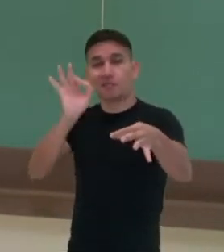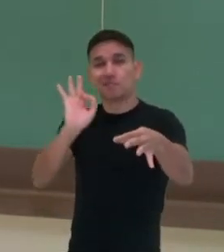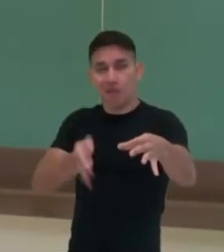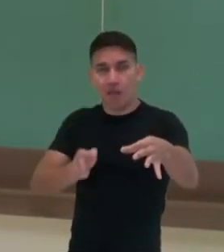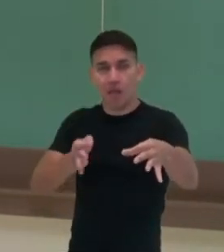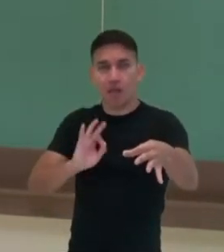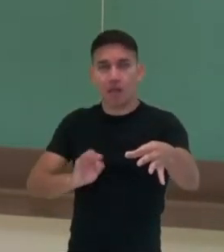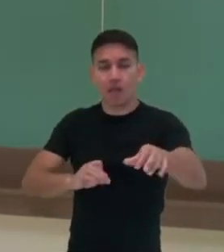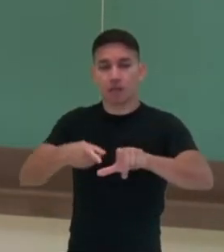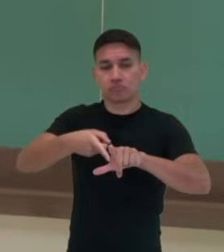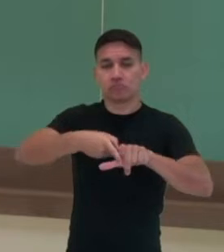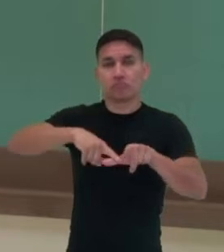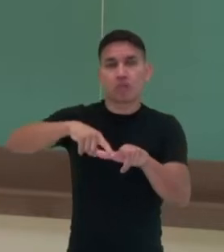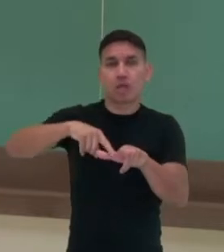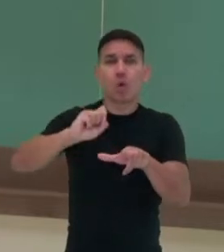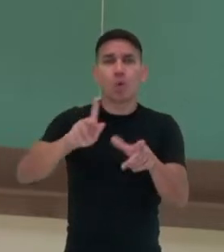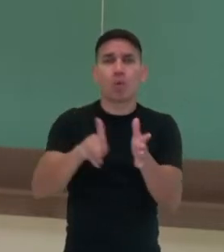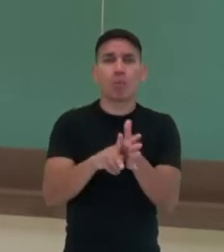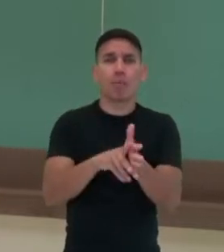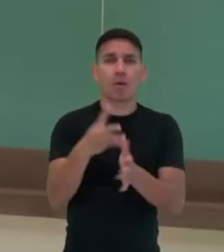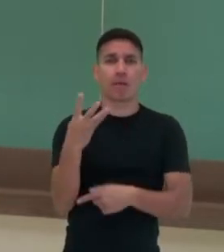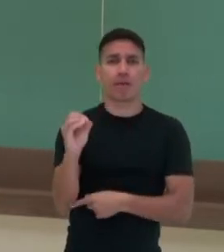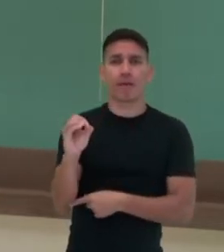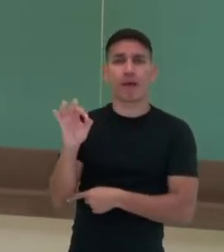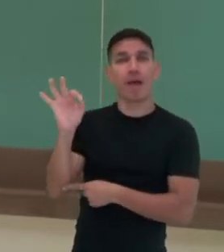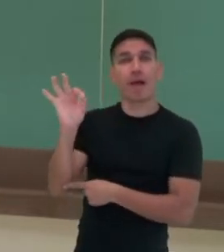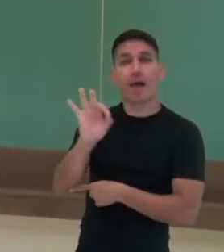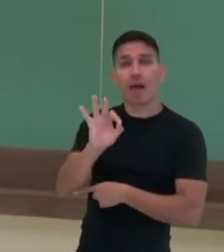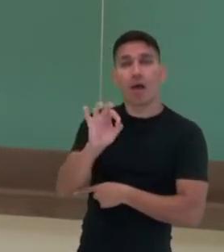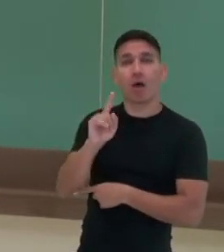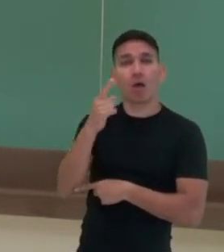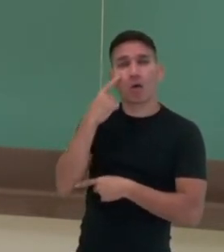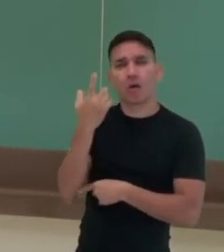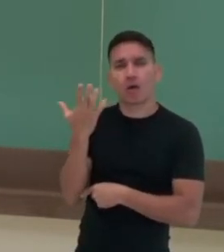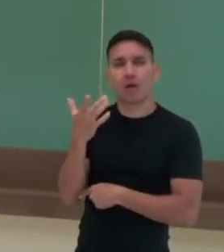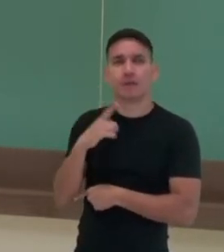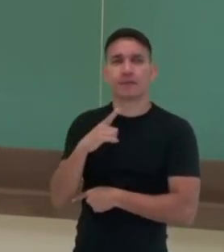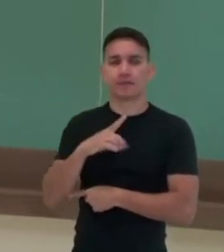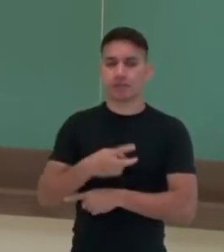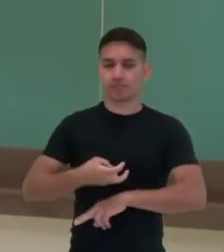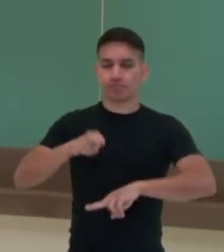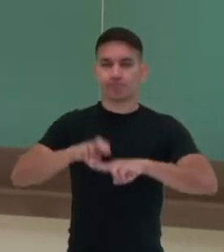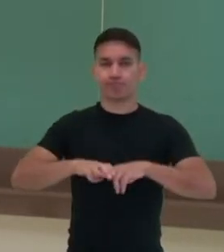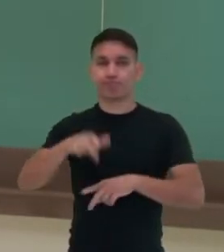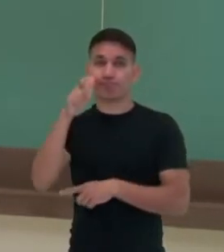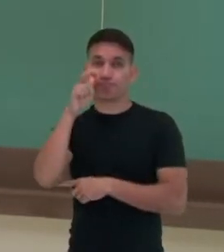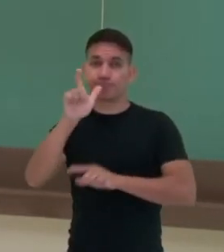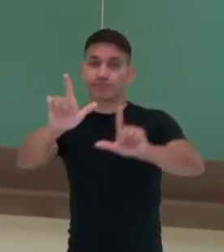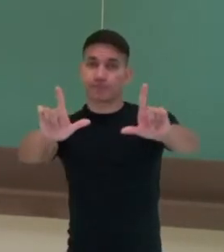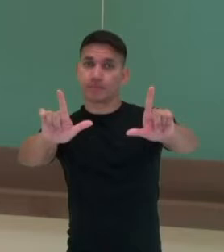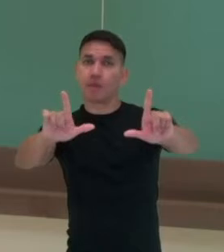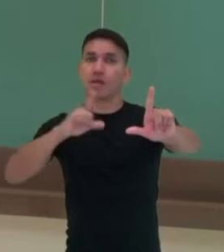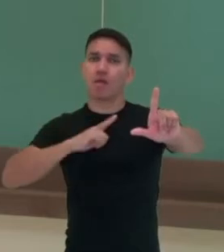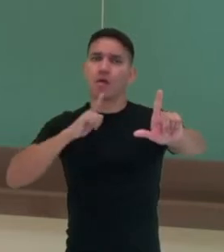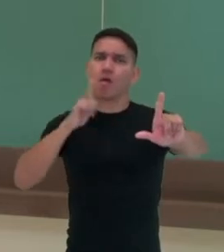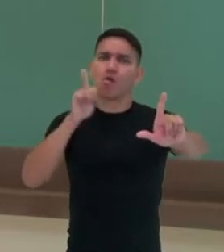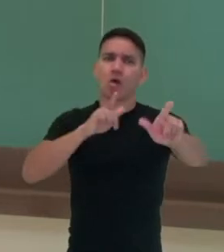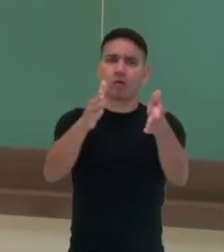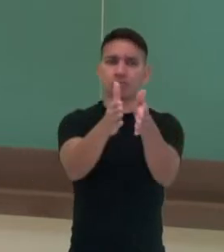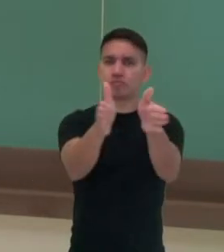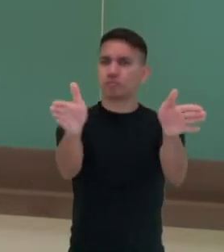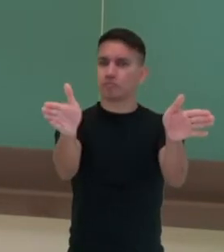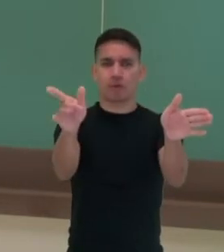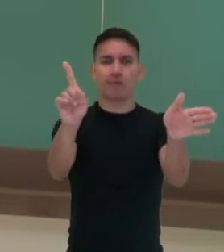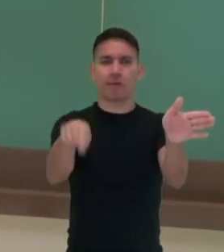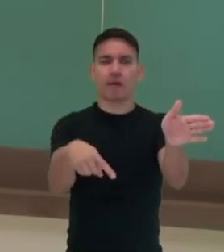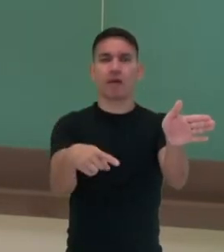para você ter uma melhor experiência ali ao assistir a televisão. Tá? Então, tá sentadinho em frente à TV e tem ali esse campo de visão de 40